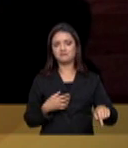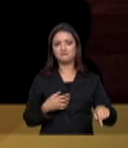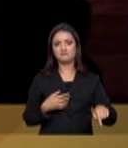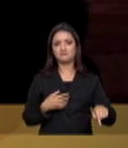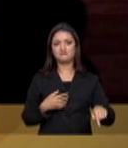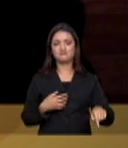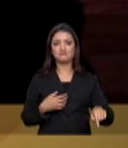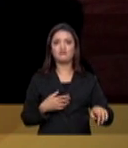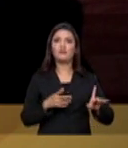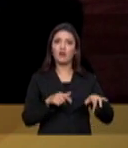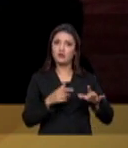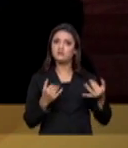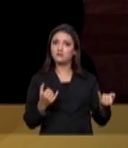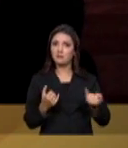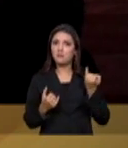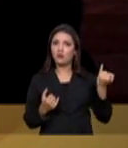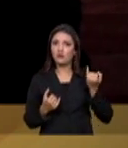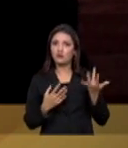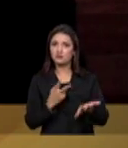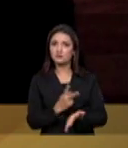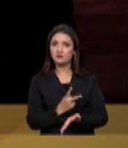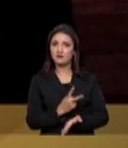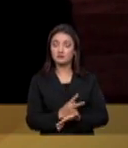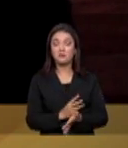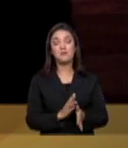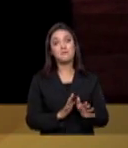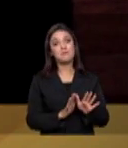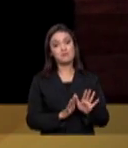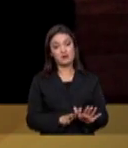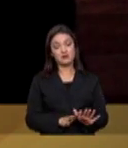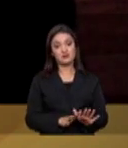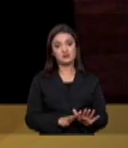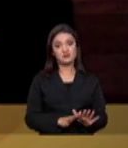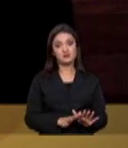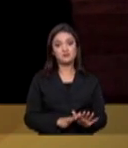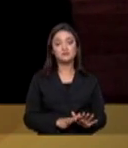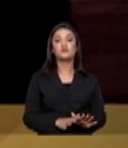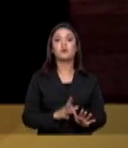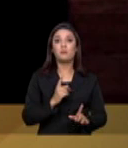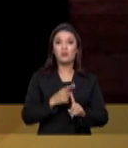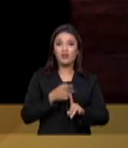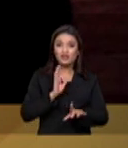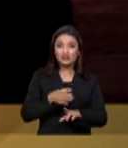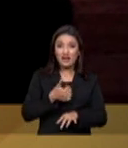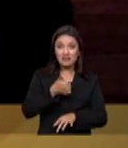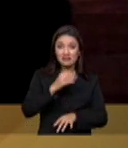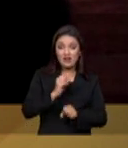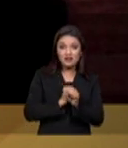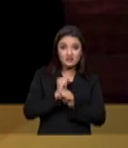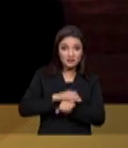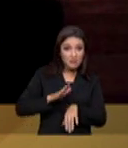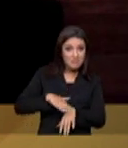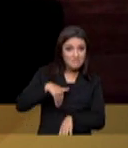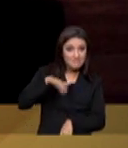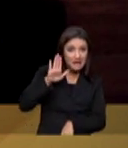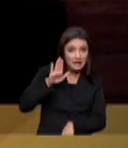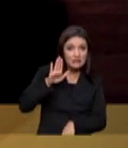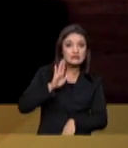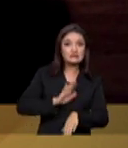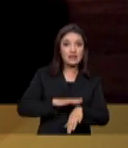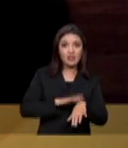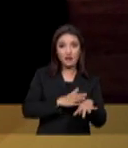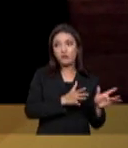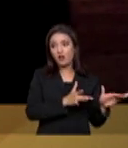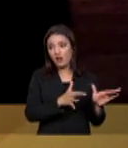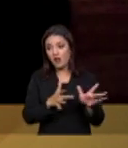nível 1 e nada obstando mais de uma dessa desse lapso temporal